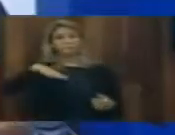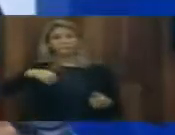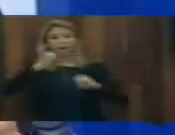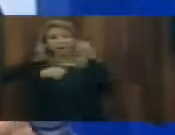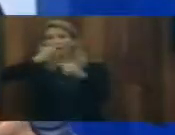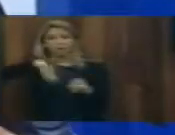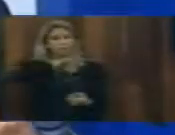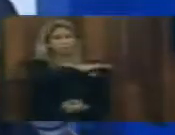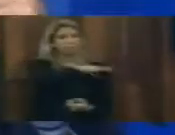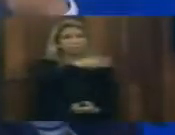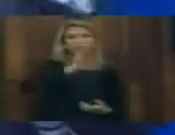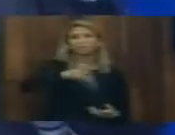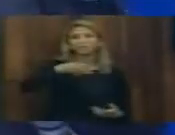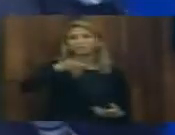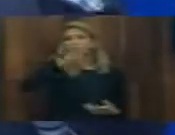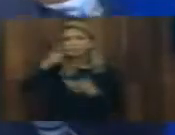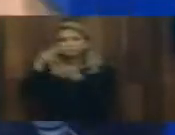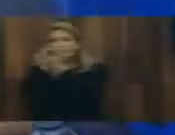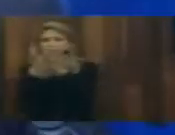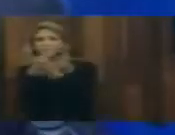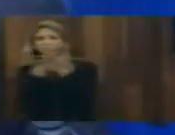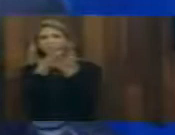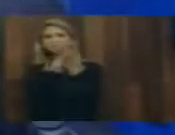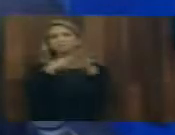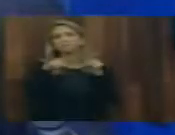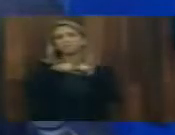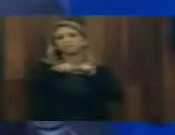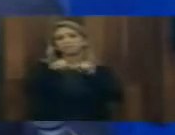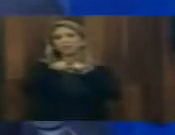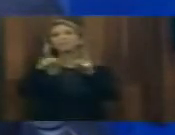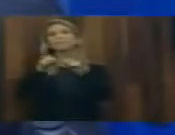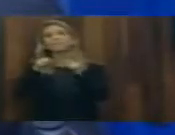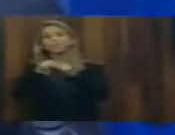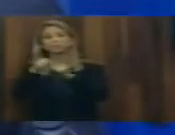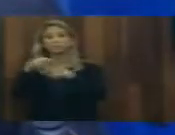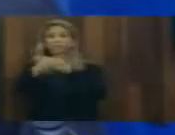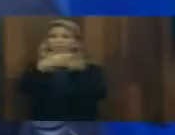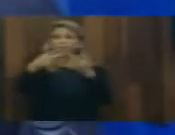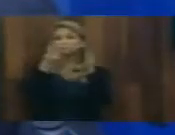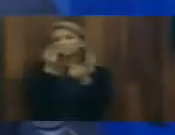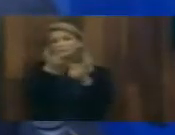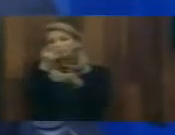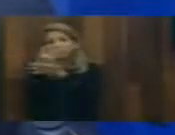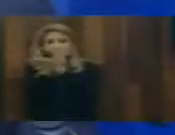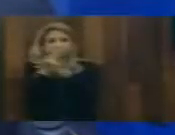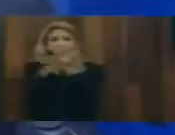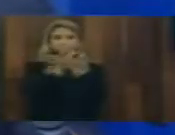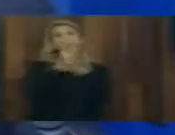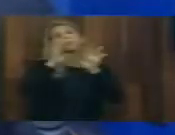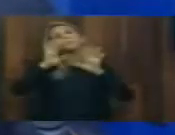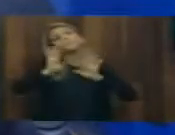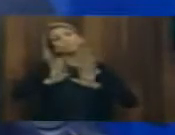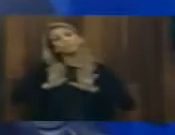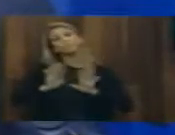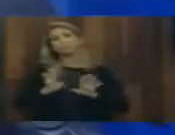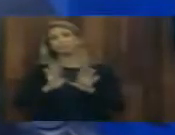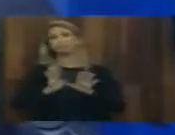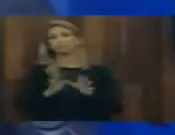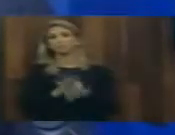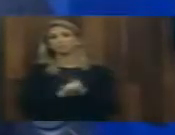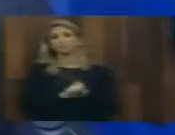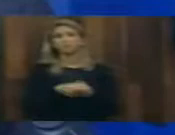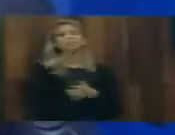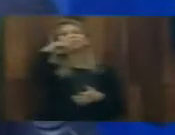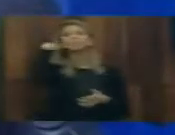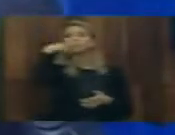foi acionada para poder fazer uma operação lá na minha casa, minha vida, mas o